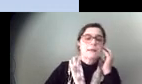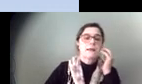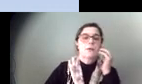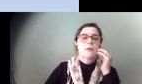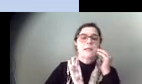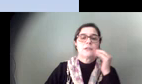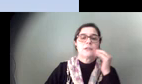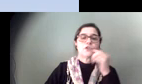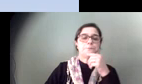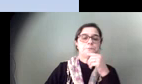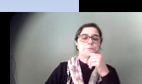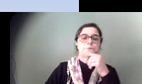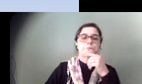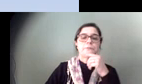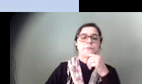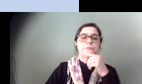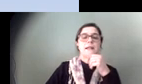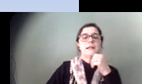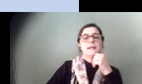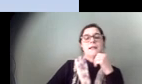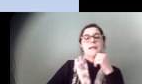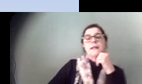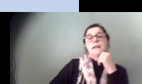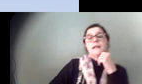mais coerente.